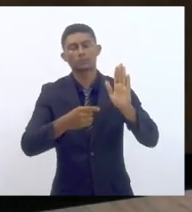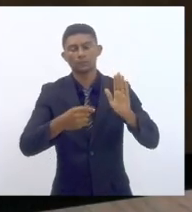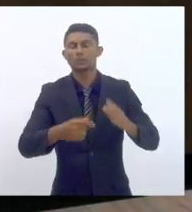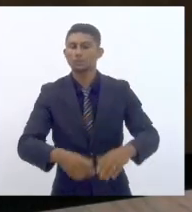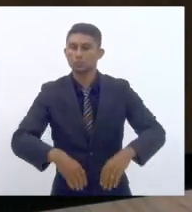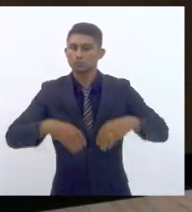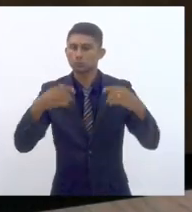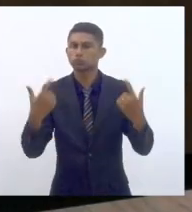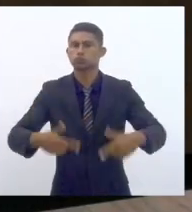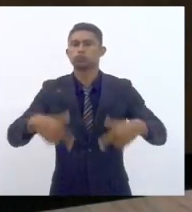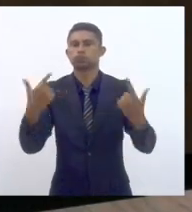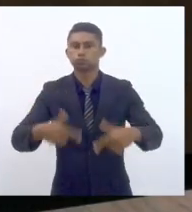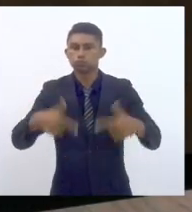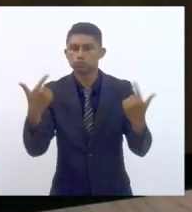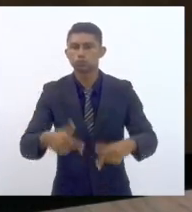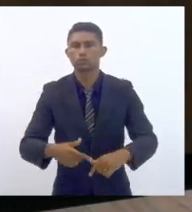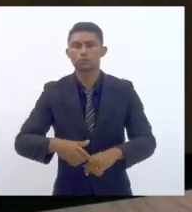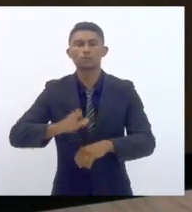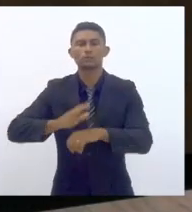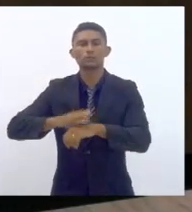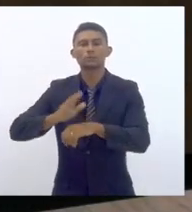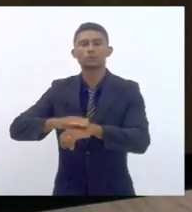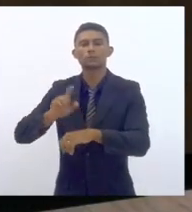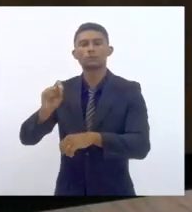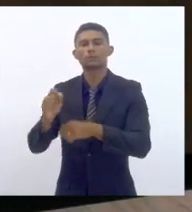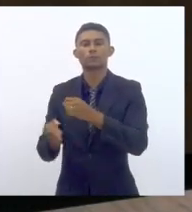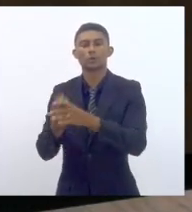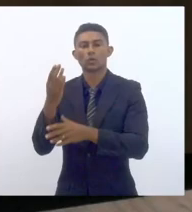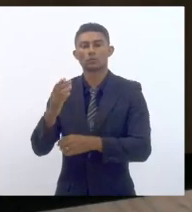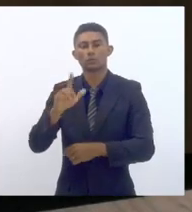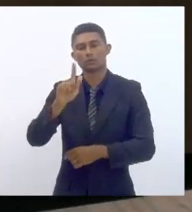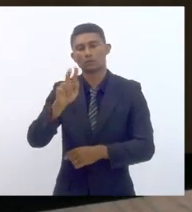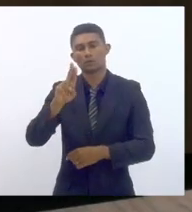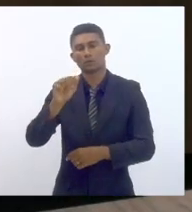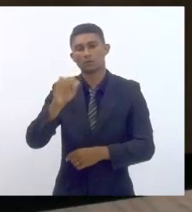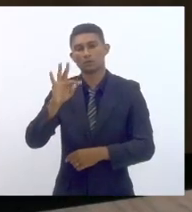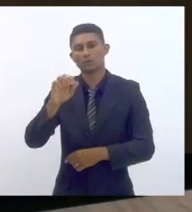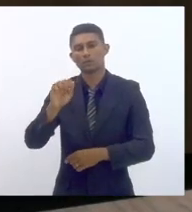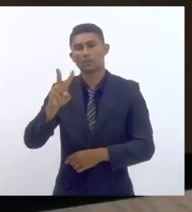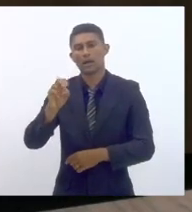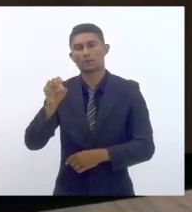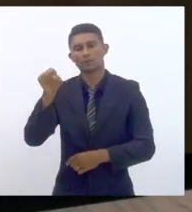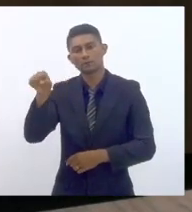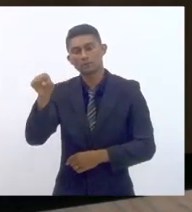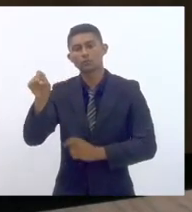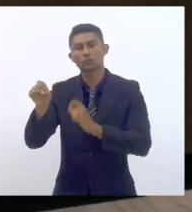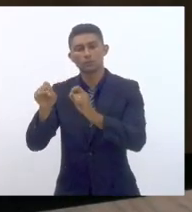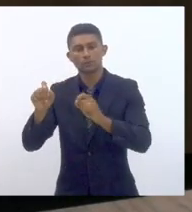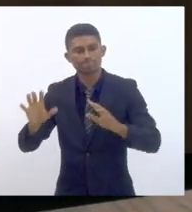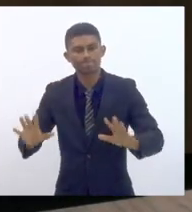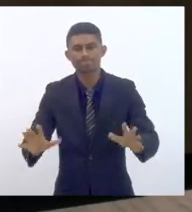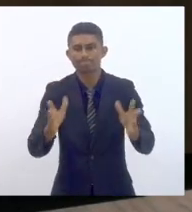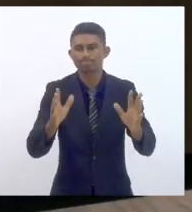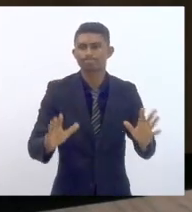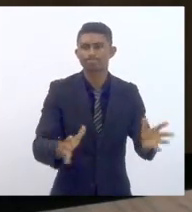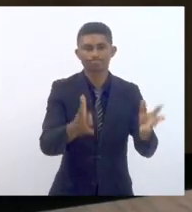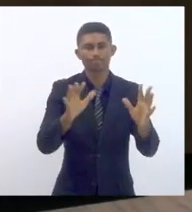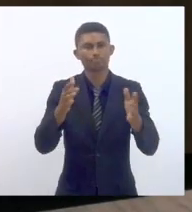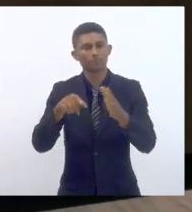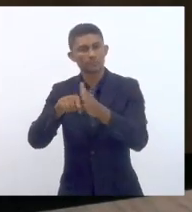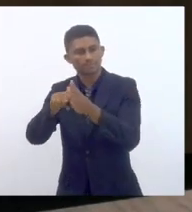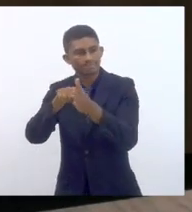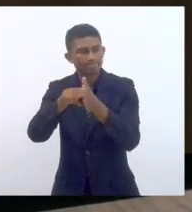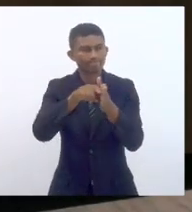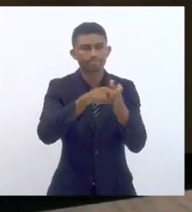trabalhado, originalmente de autoria do deputado Gustavo Tutuca, projeto que instituía fomento às